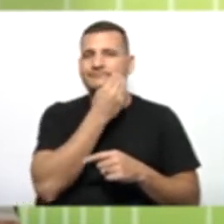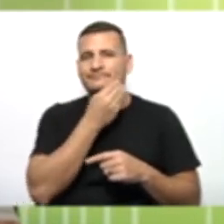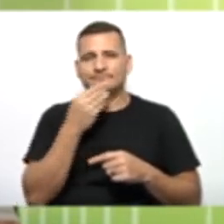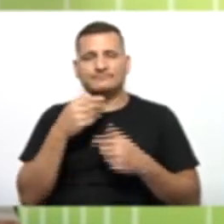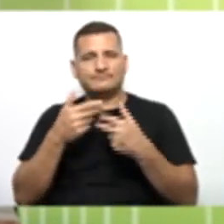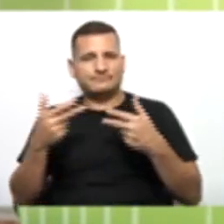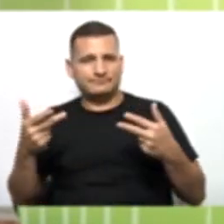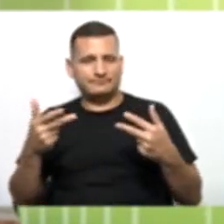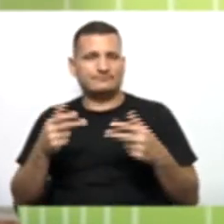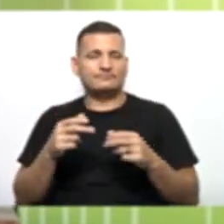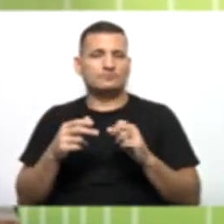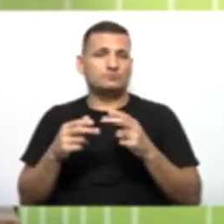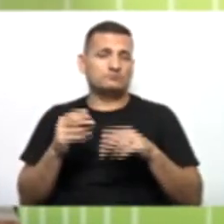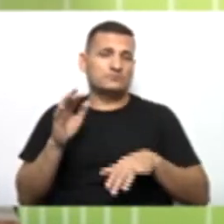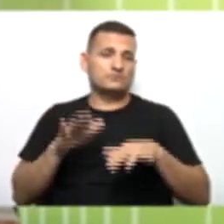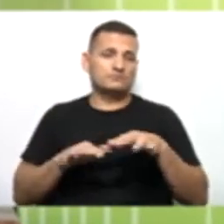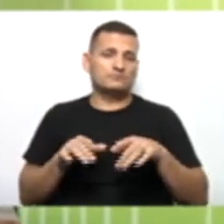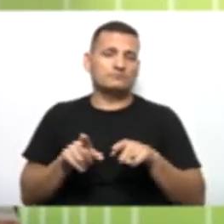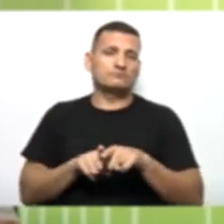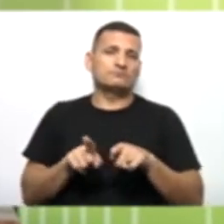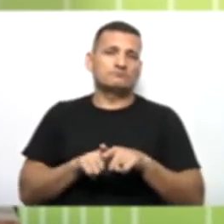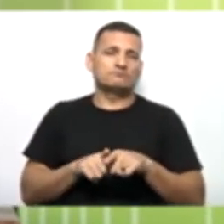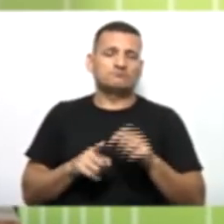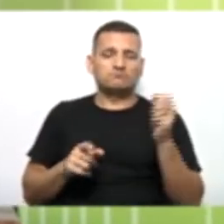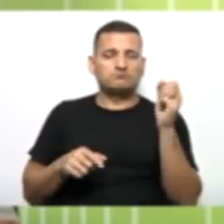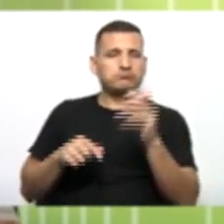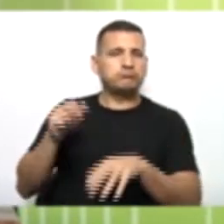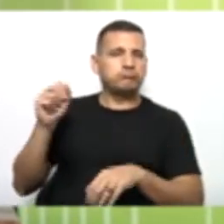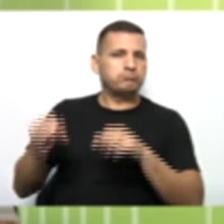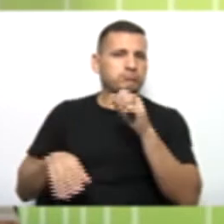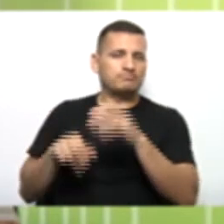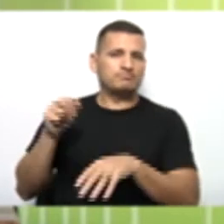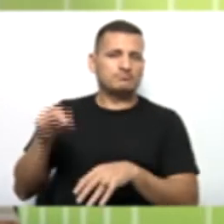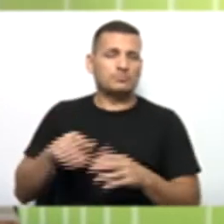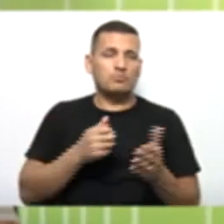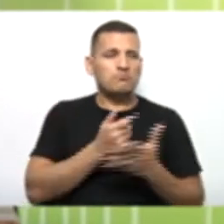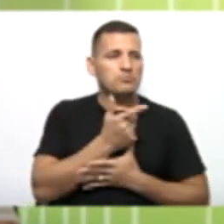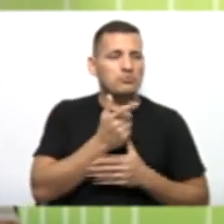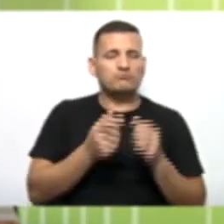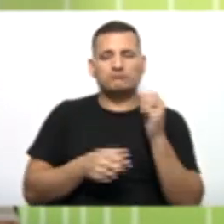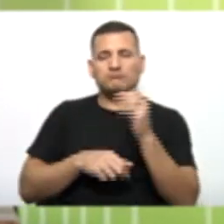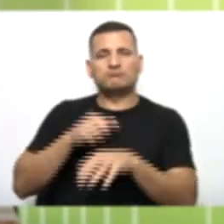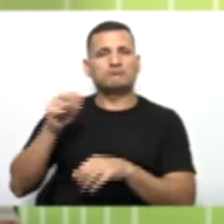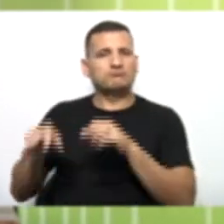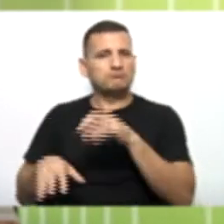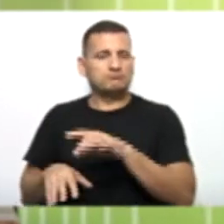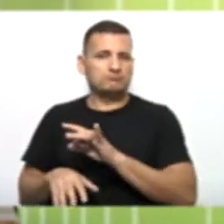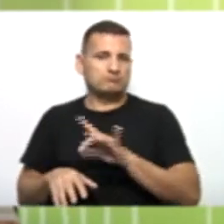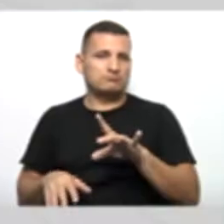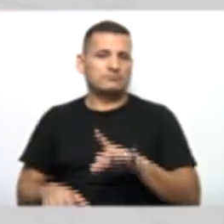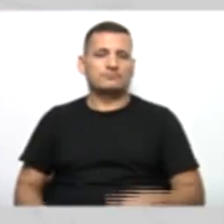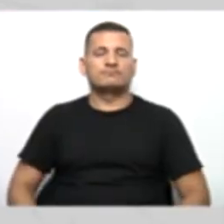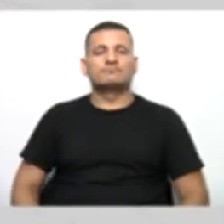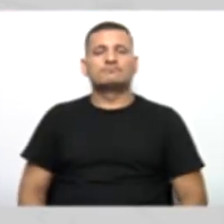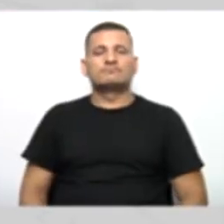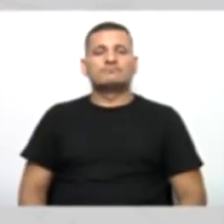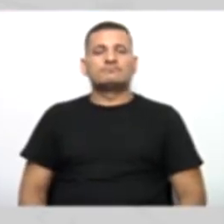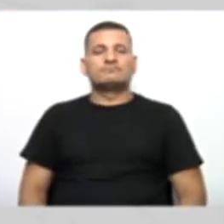vezes simplesmente descartado para aquela parte que tinha recursos financeiros, comprou e descartou apenas.